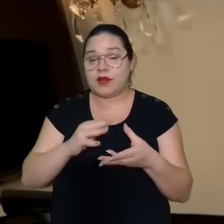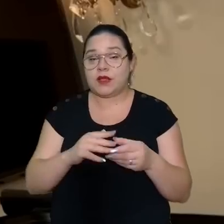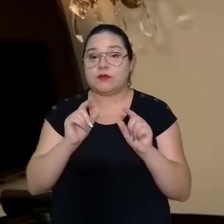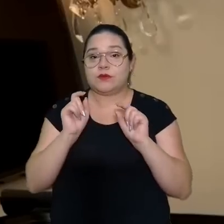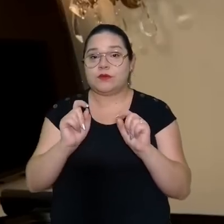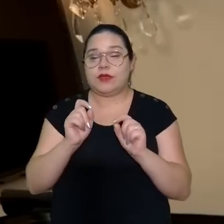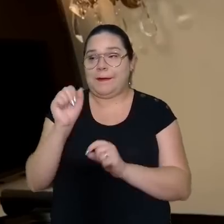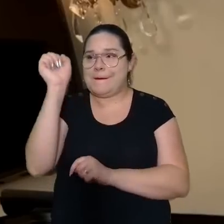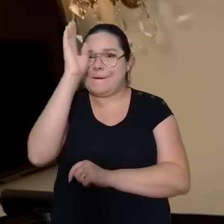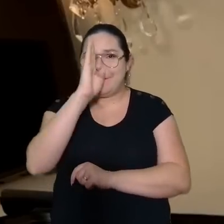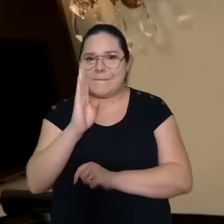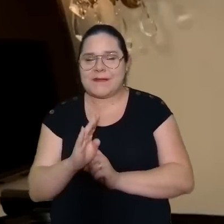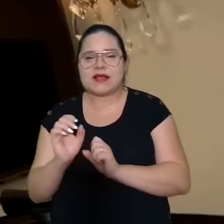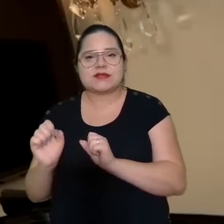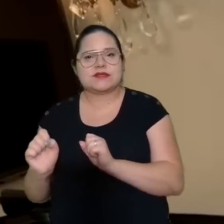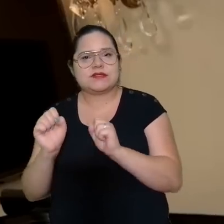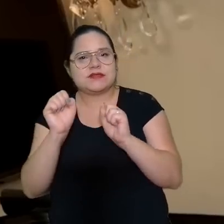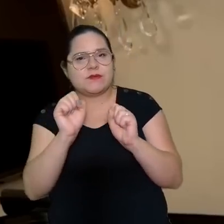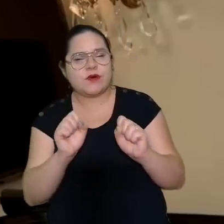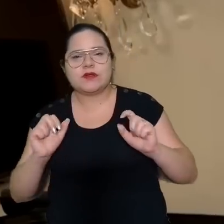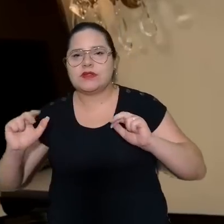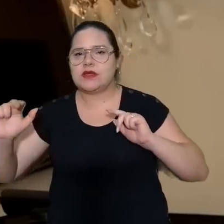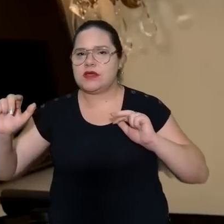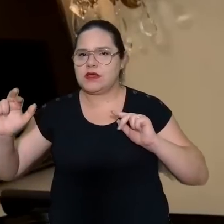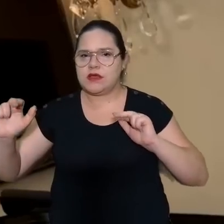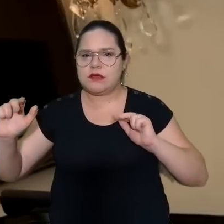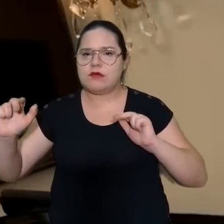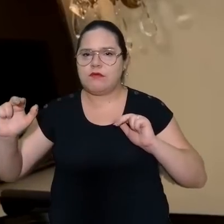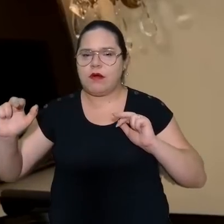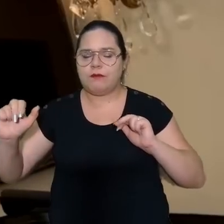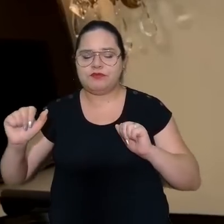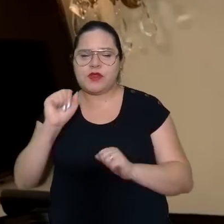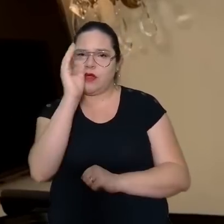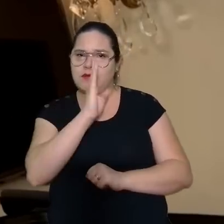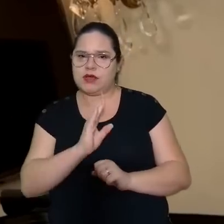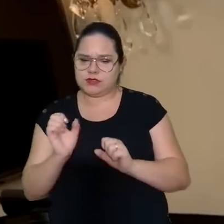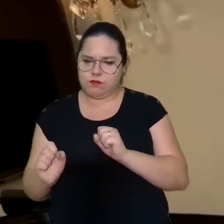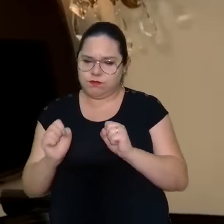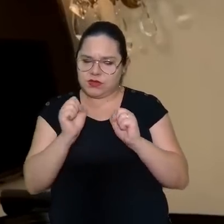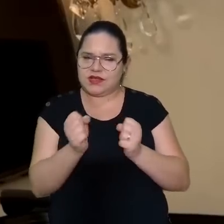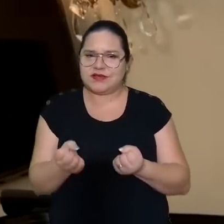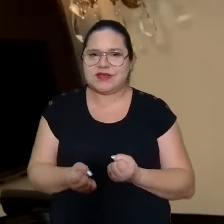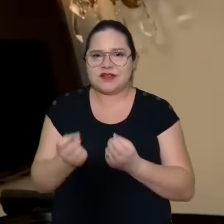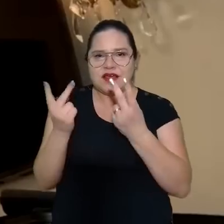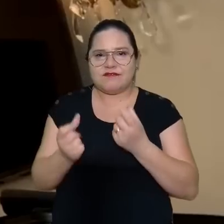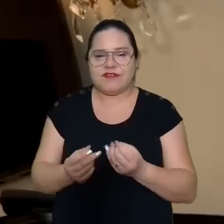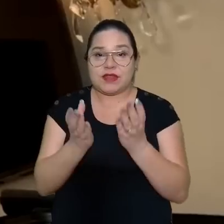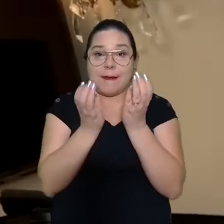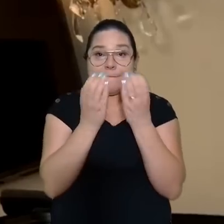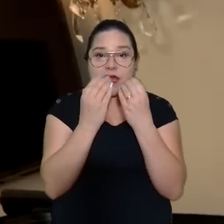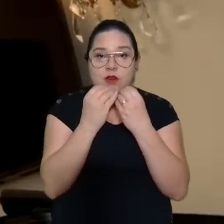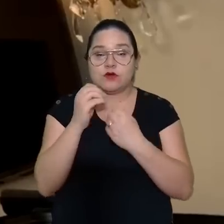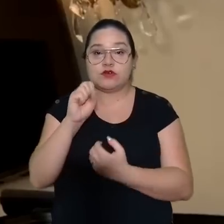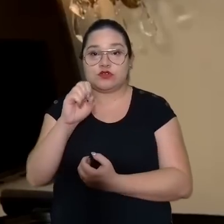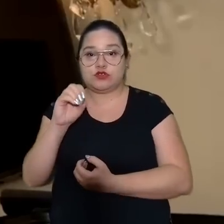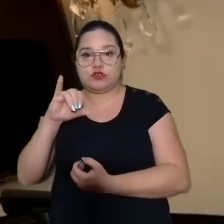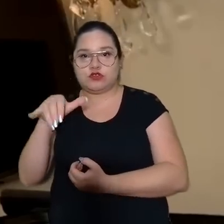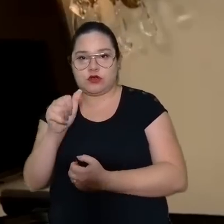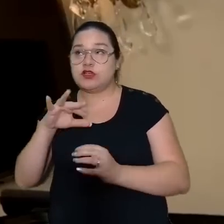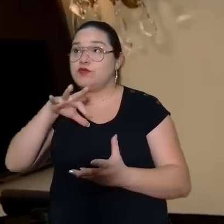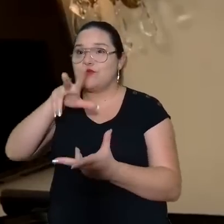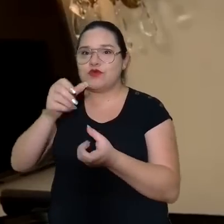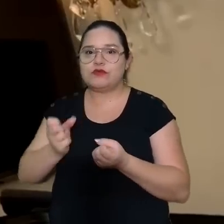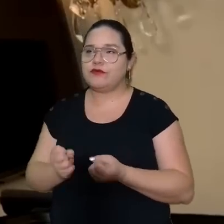se colocar da mesma maneira que é uma potência no fornecimento de milho e soja para o mundo, não apenas só fornecer